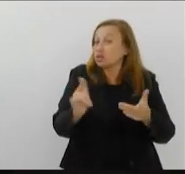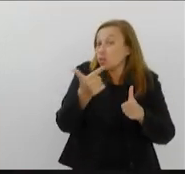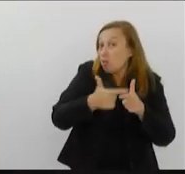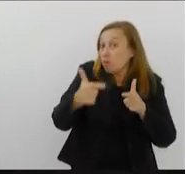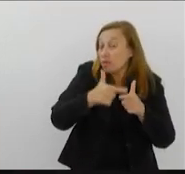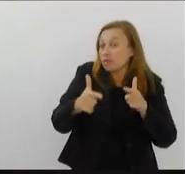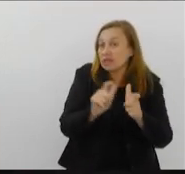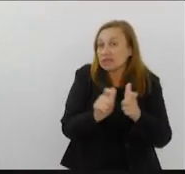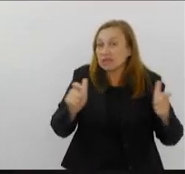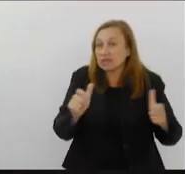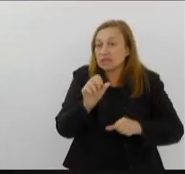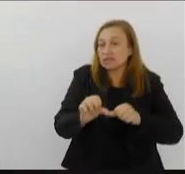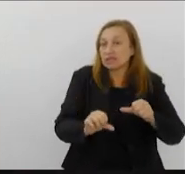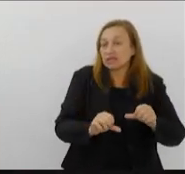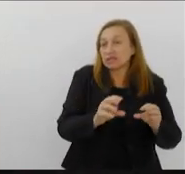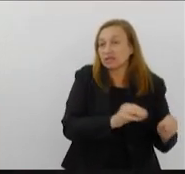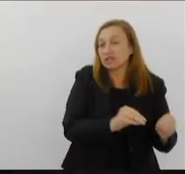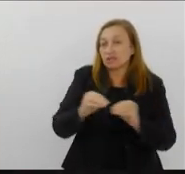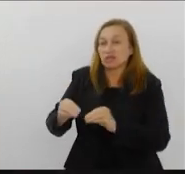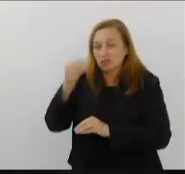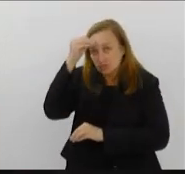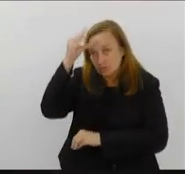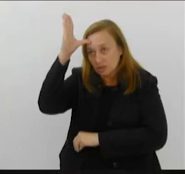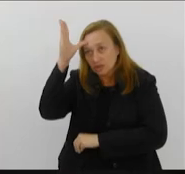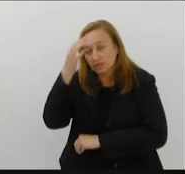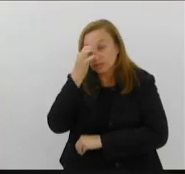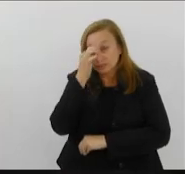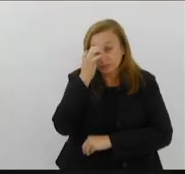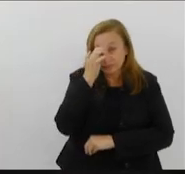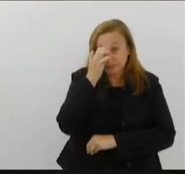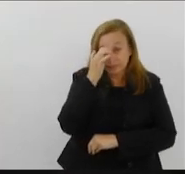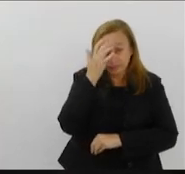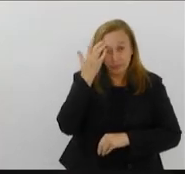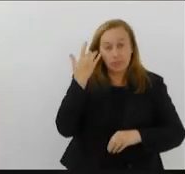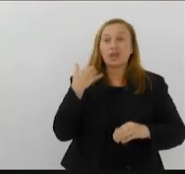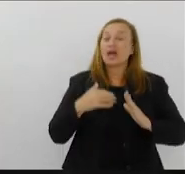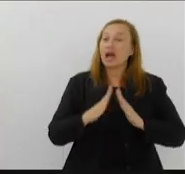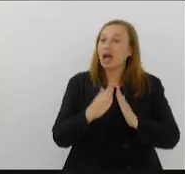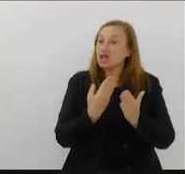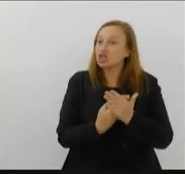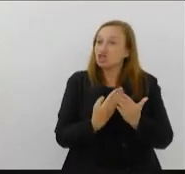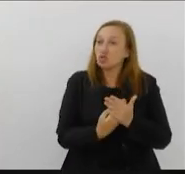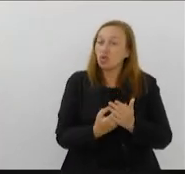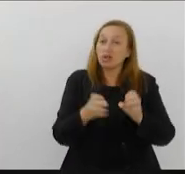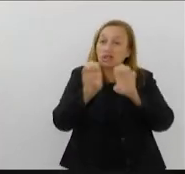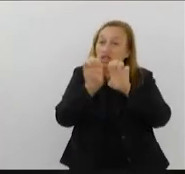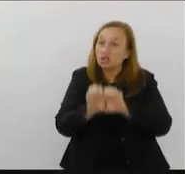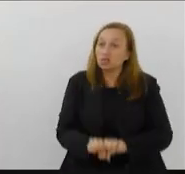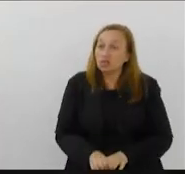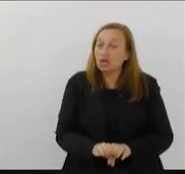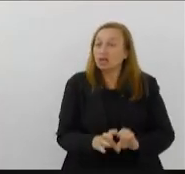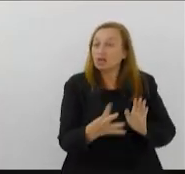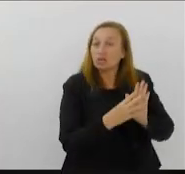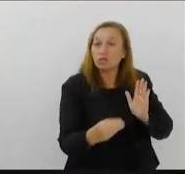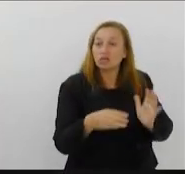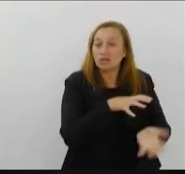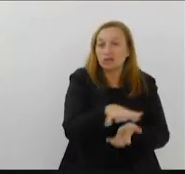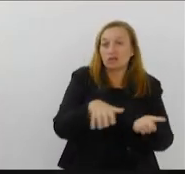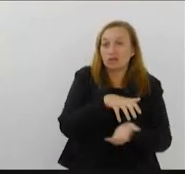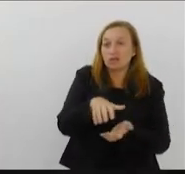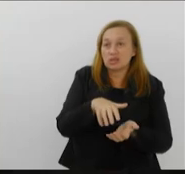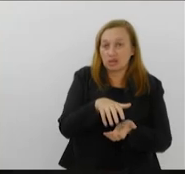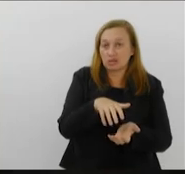grande de transferência de conhecimento. A sala de aula, do jeito que está, ela está estruturada no modelo da Revolução Industrial,